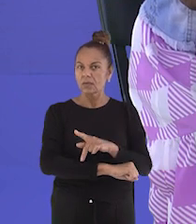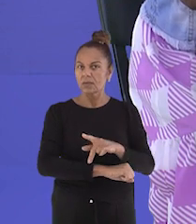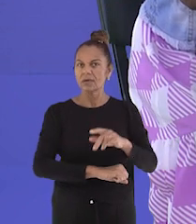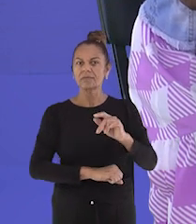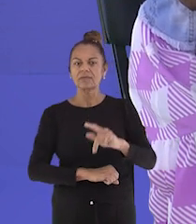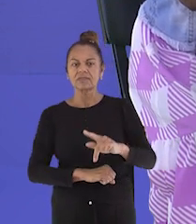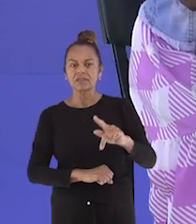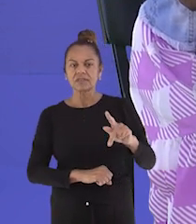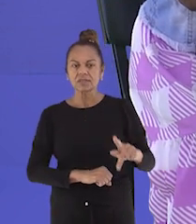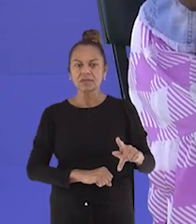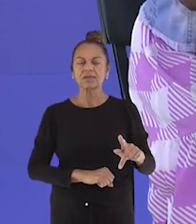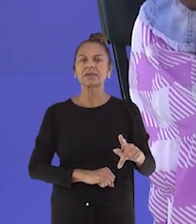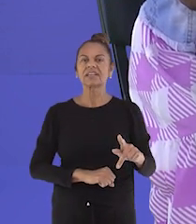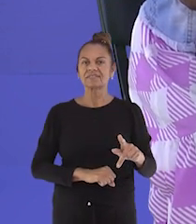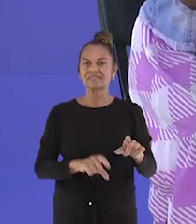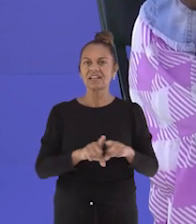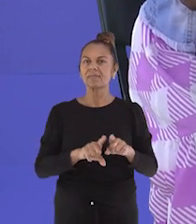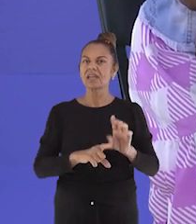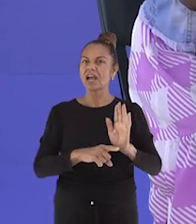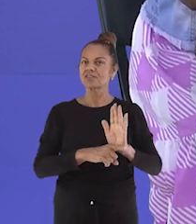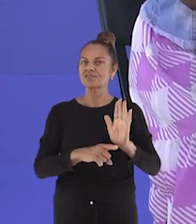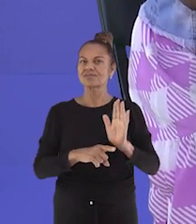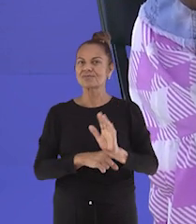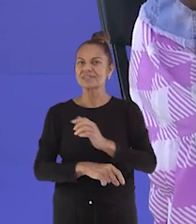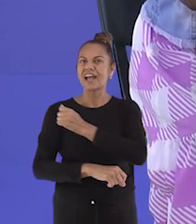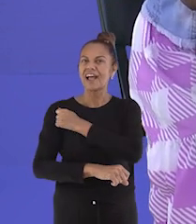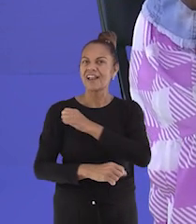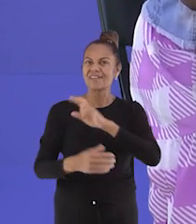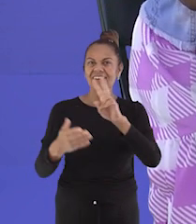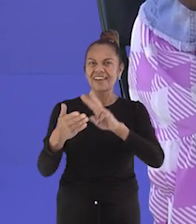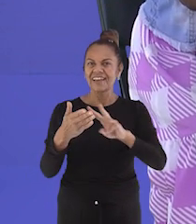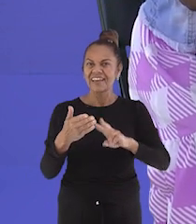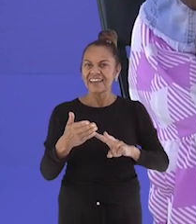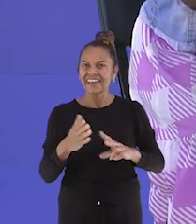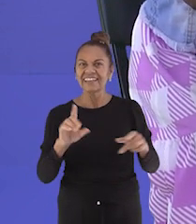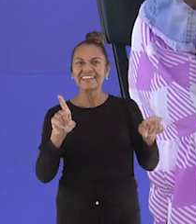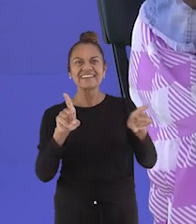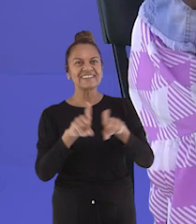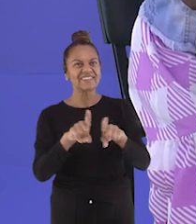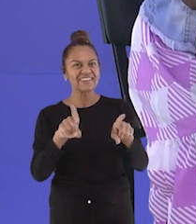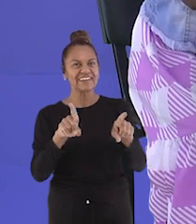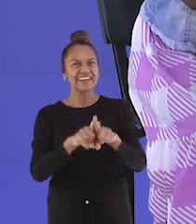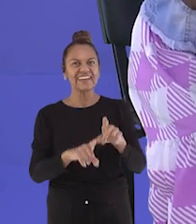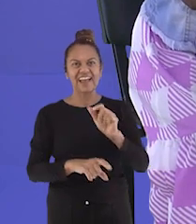professora, alfabetizadora. E aposentada. E aposentada. Isso é muito bom.